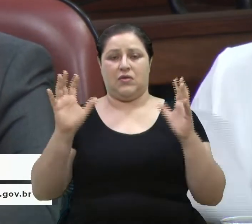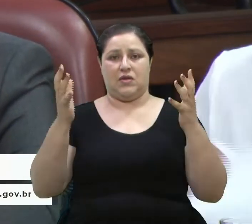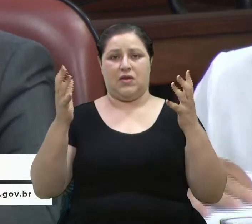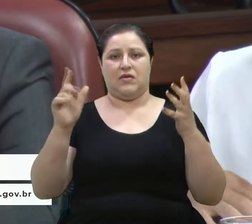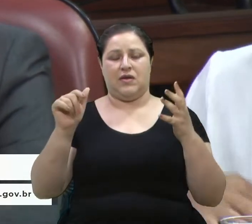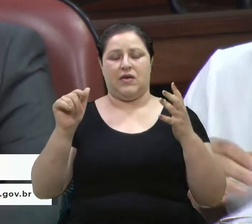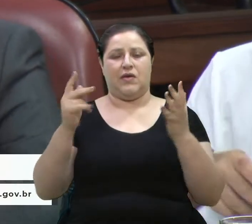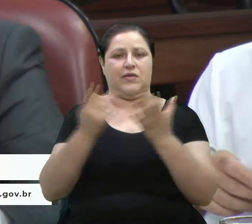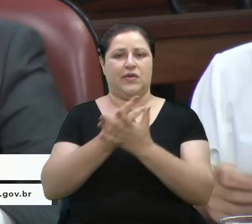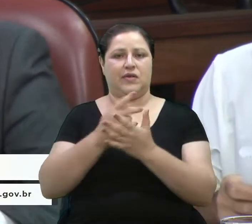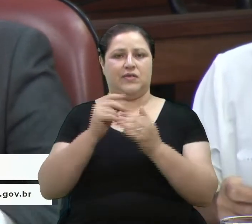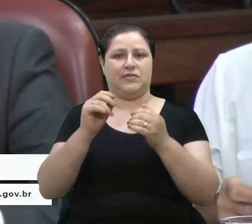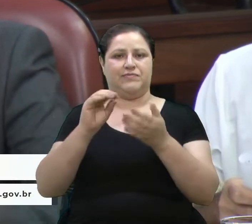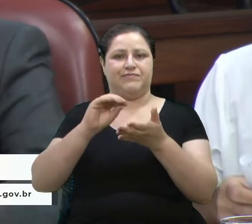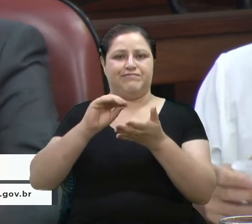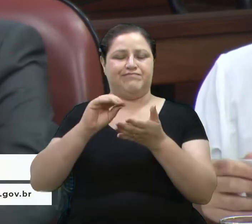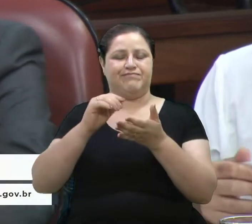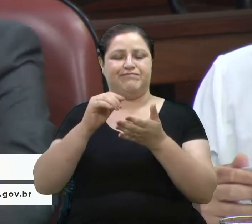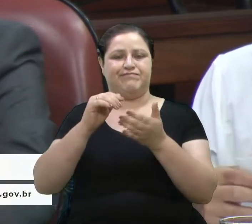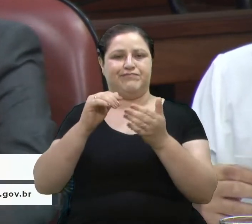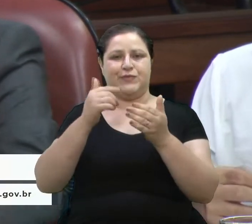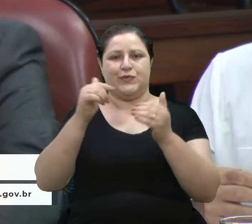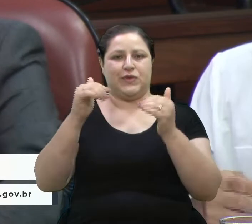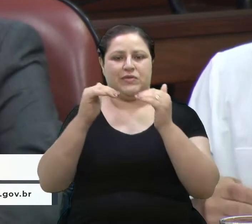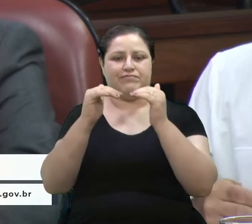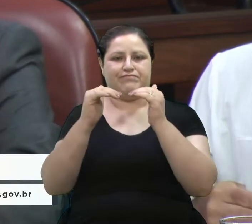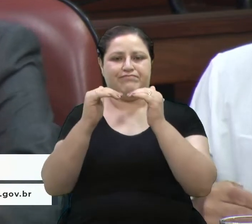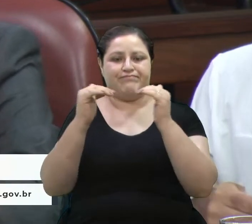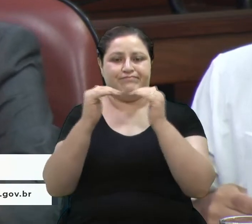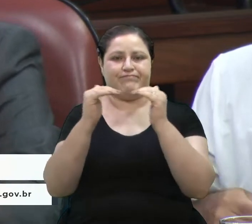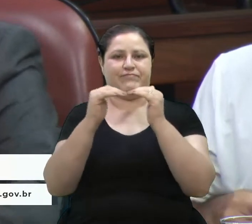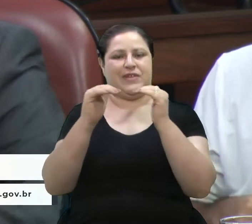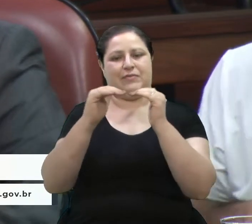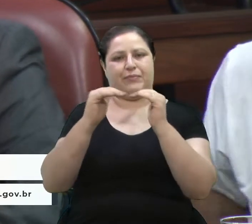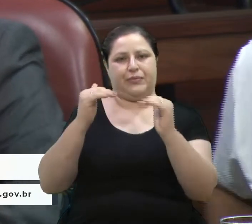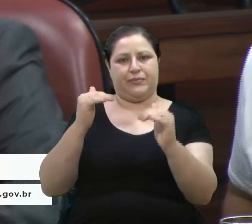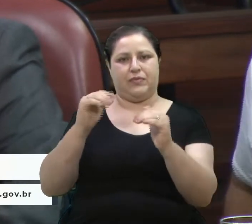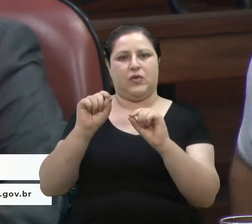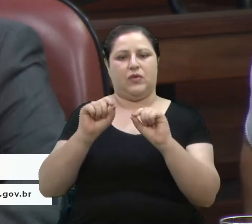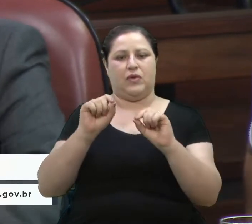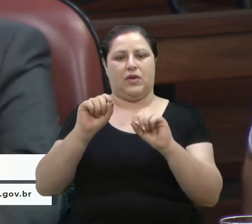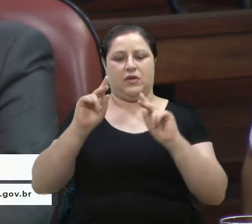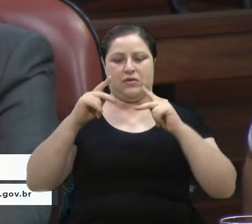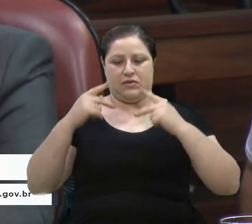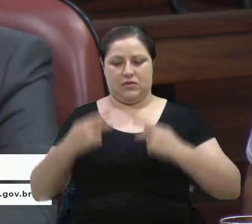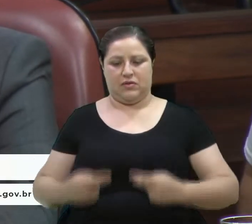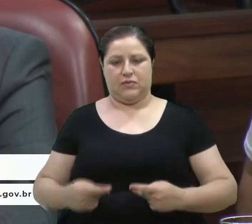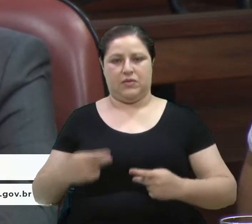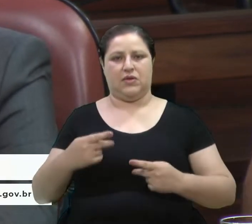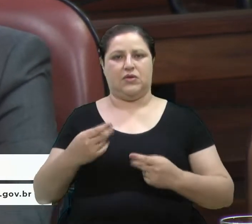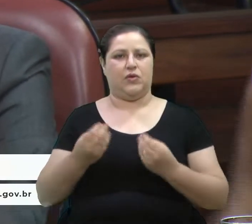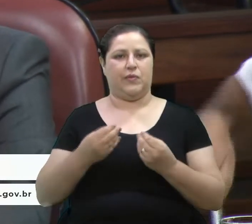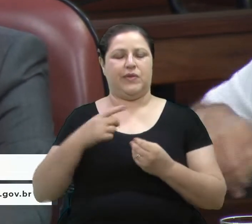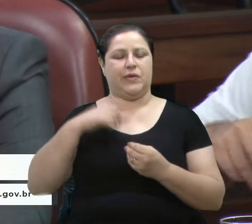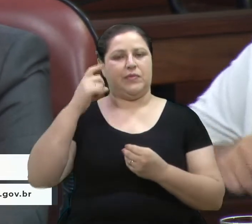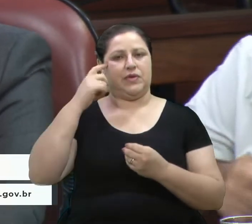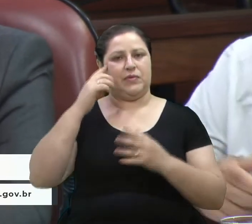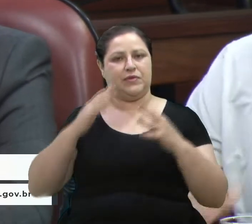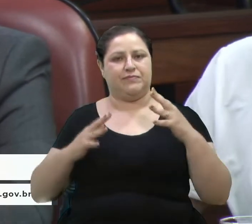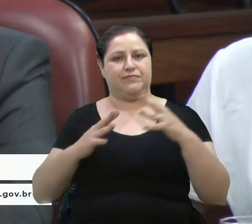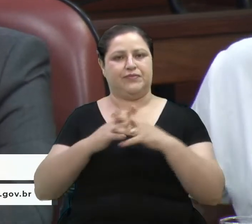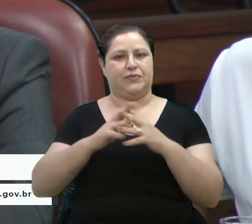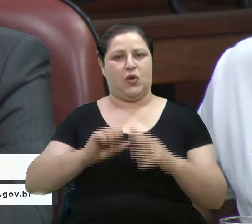incoerência. A que ponto chega um ser humano que tem um pensamento extremista, de ódio,